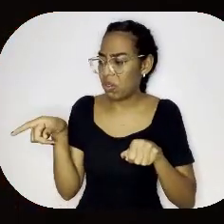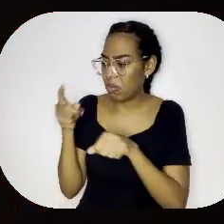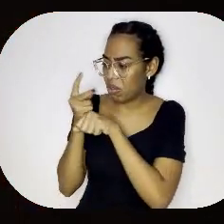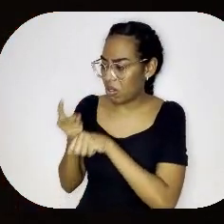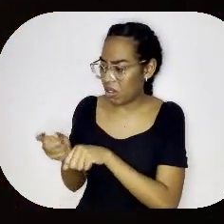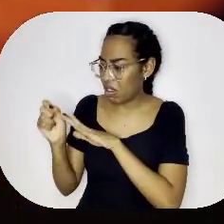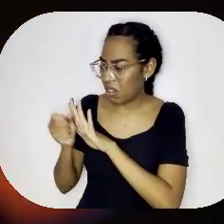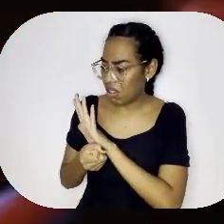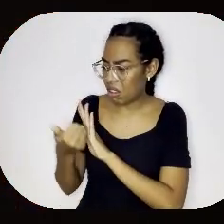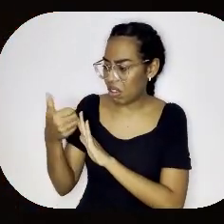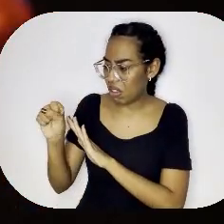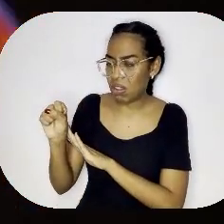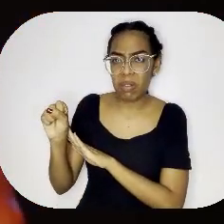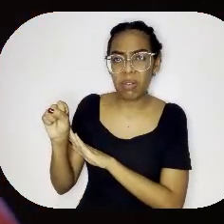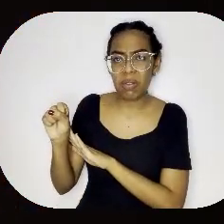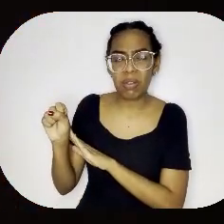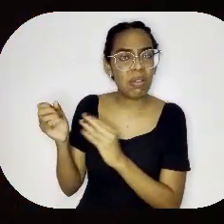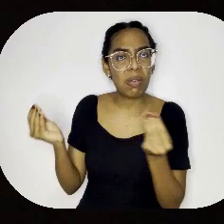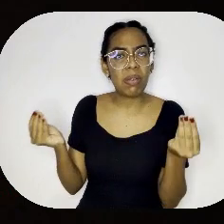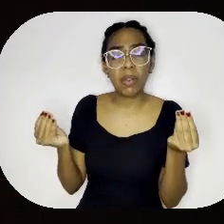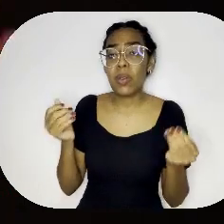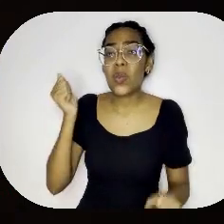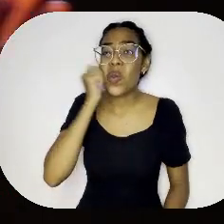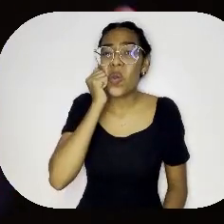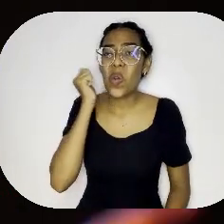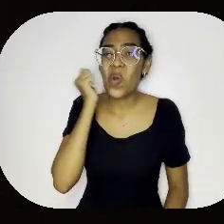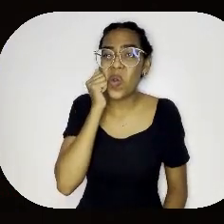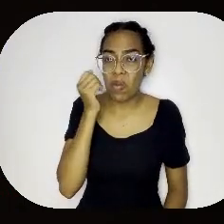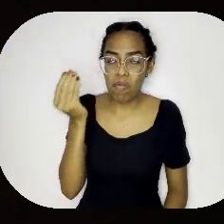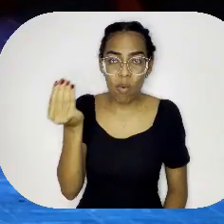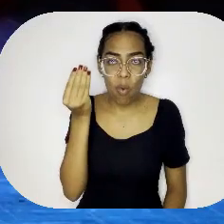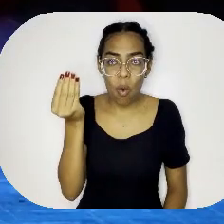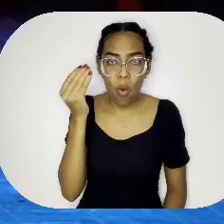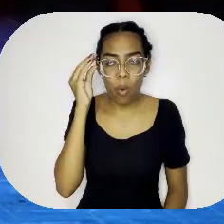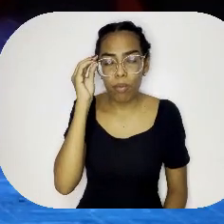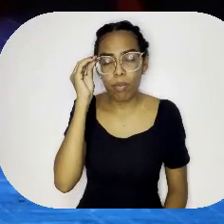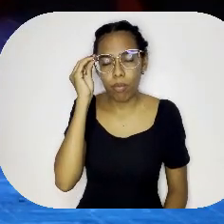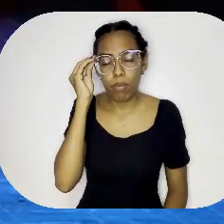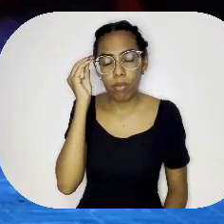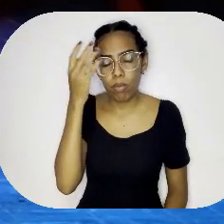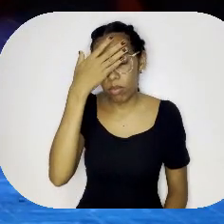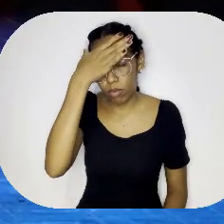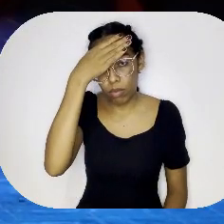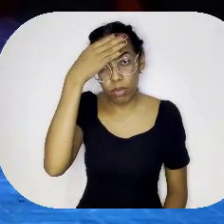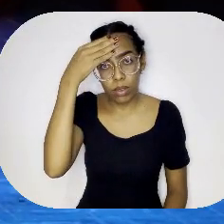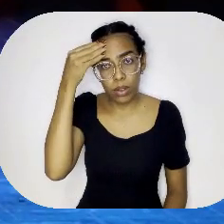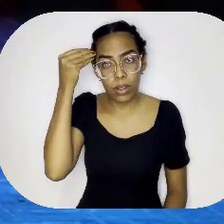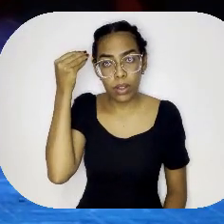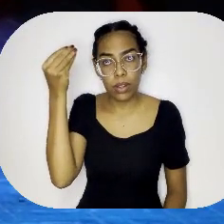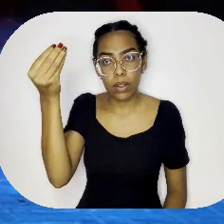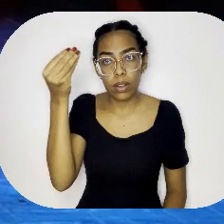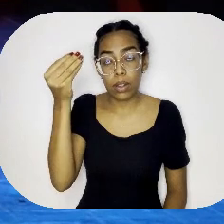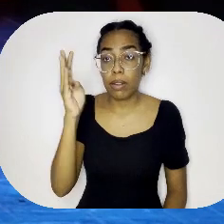uma cura pro Covid, e você aí nesse... Essas poesias do século XVIII. Amiga, tua cara não